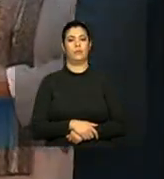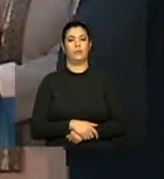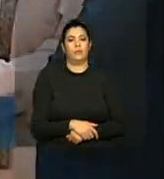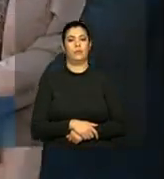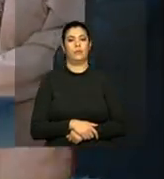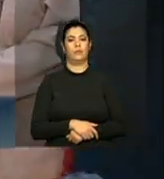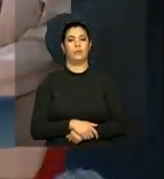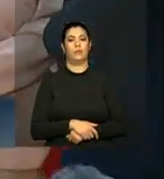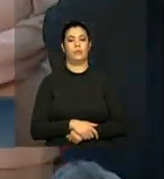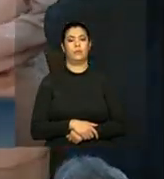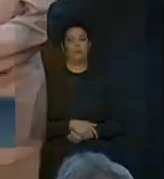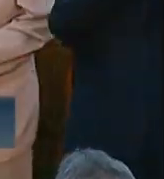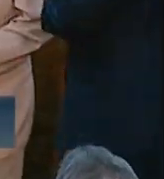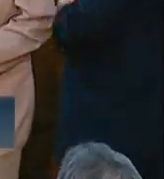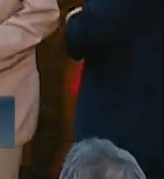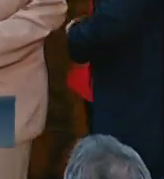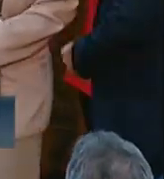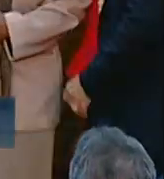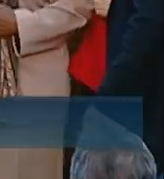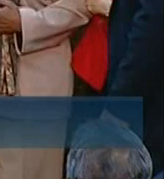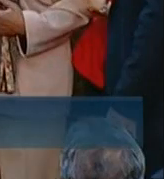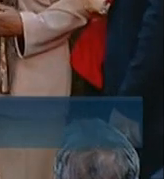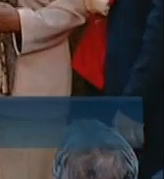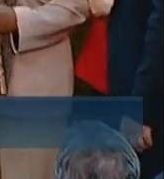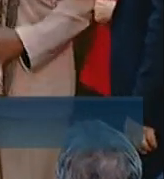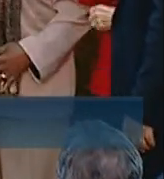As transversais são